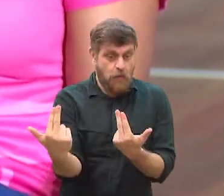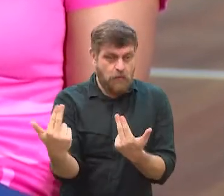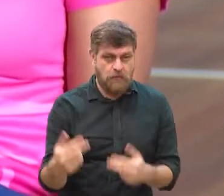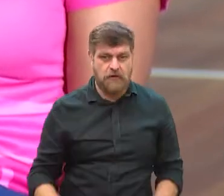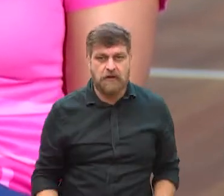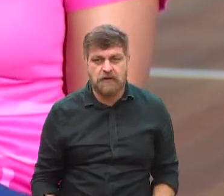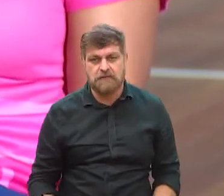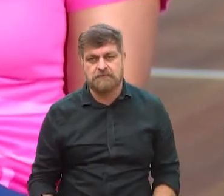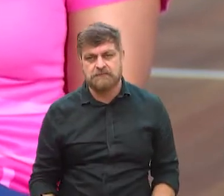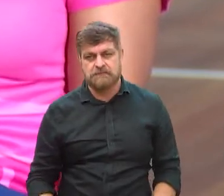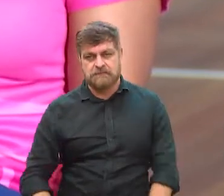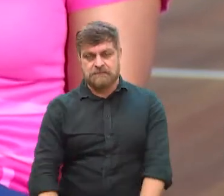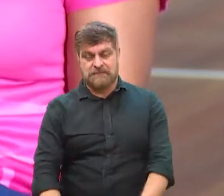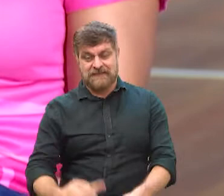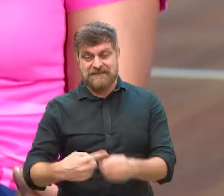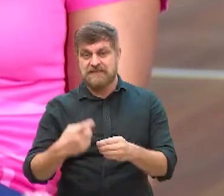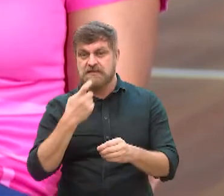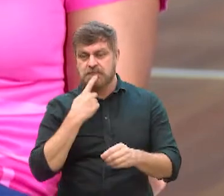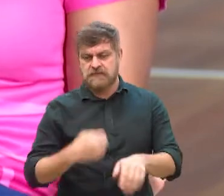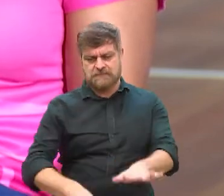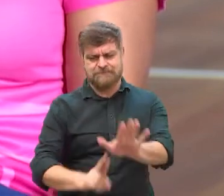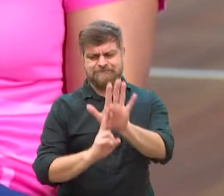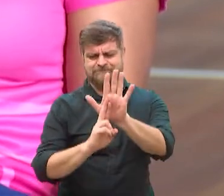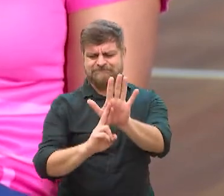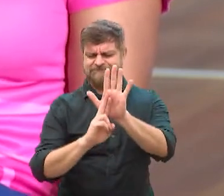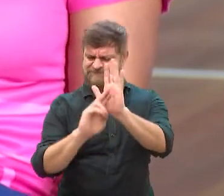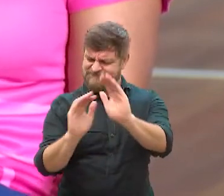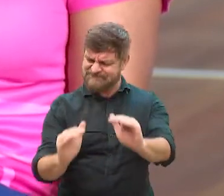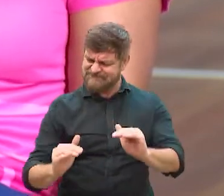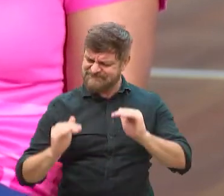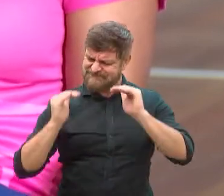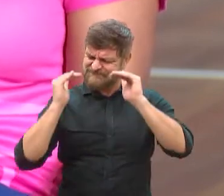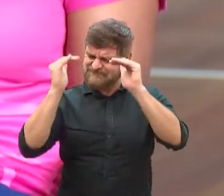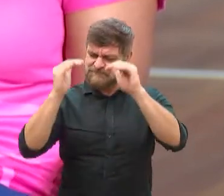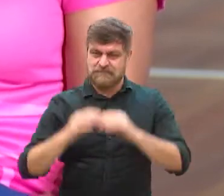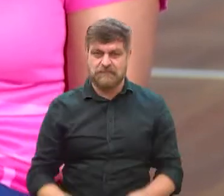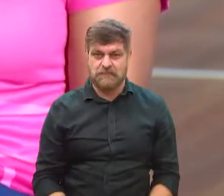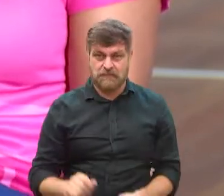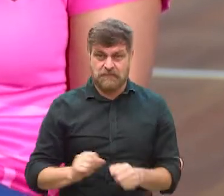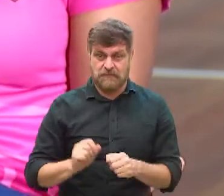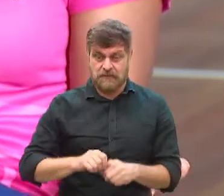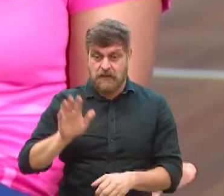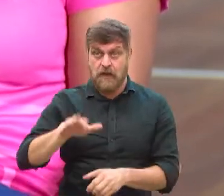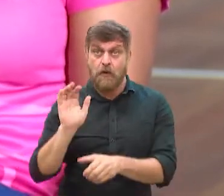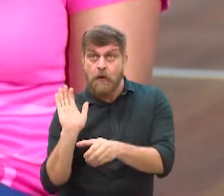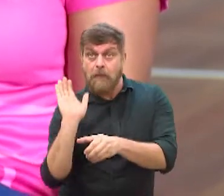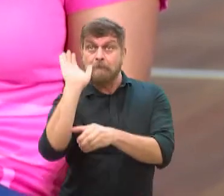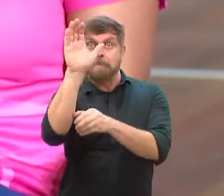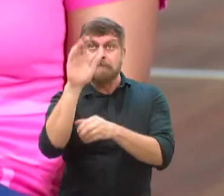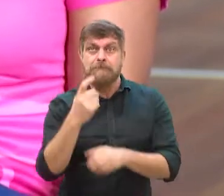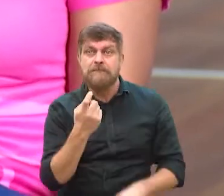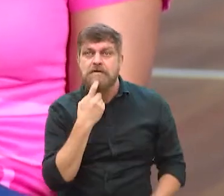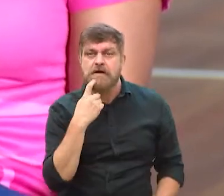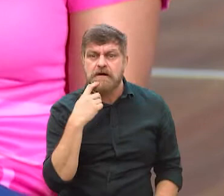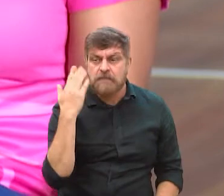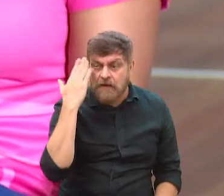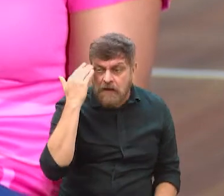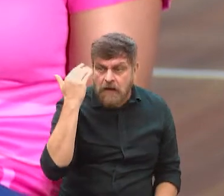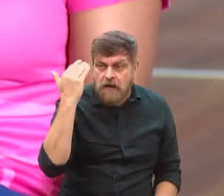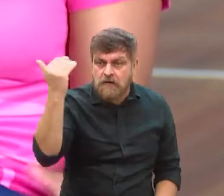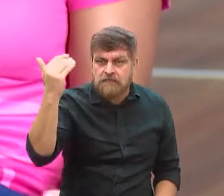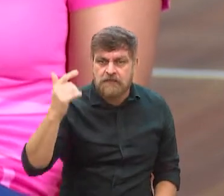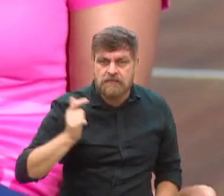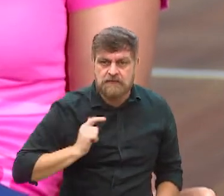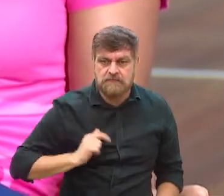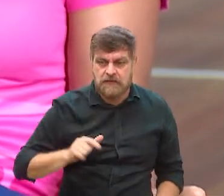fizeram, representar Campinas da melhor maneira possível, levar o nome do basquete feminino, do basquete de Campinas para o